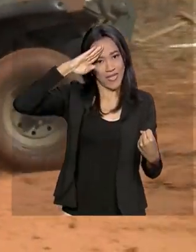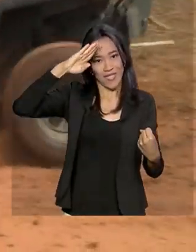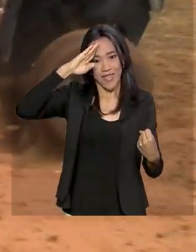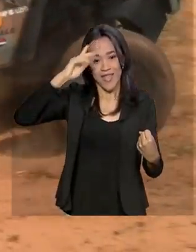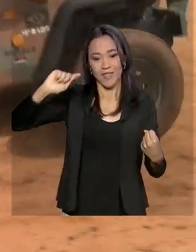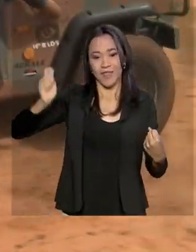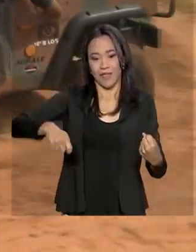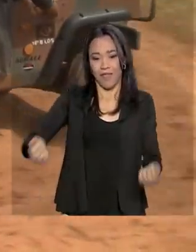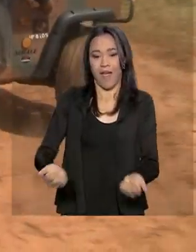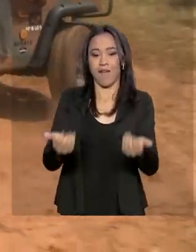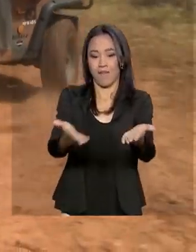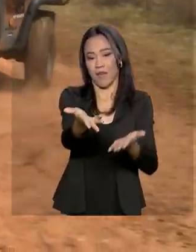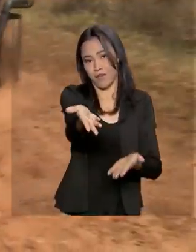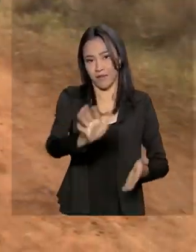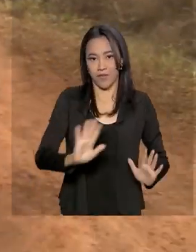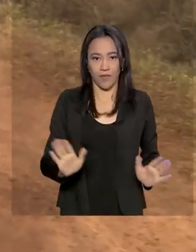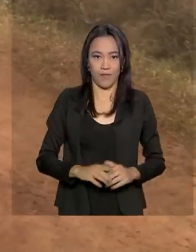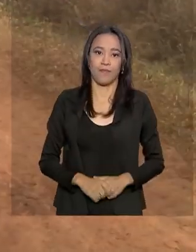poderia proporcionar.